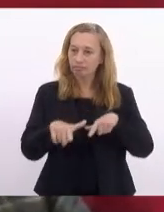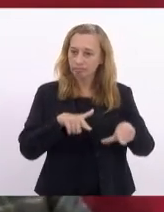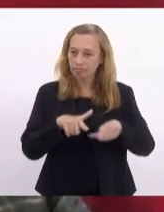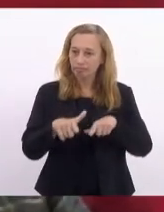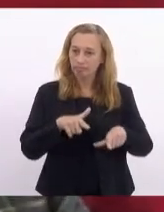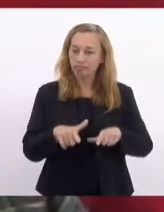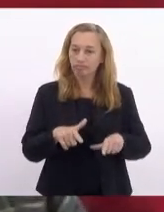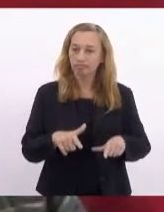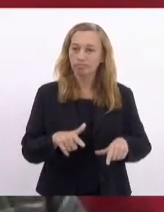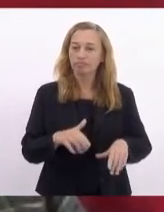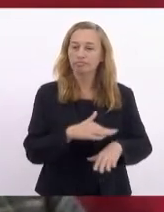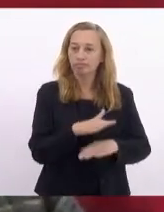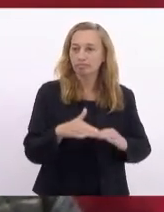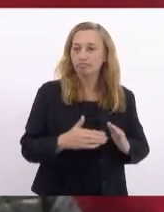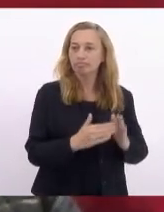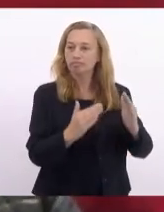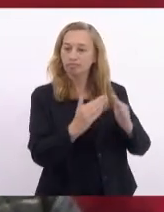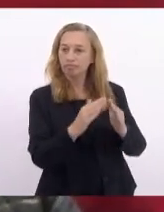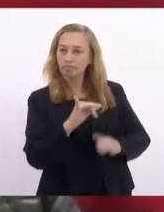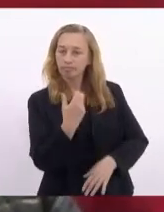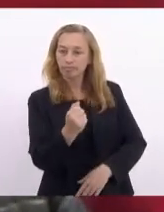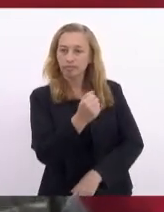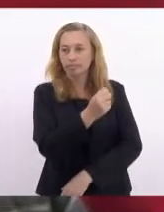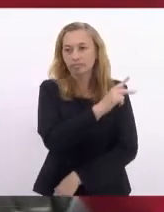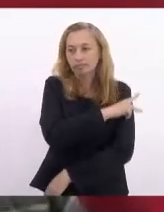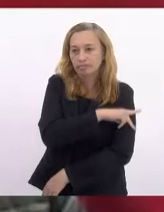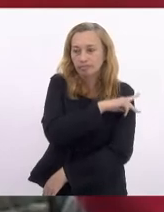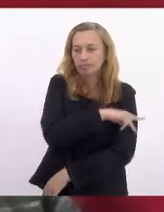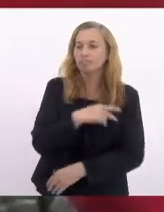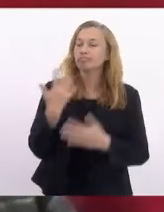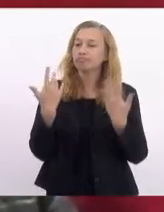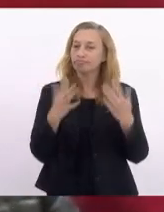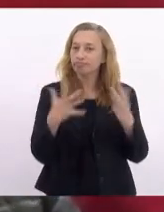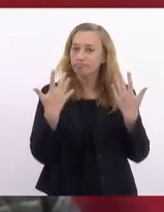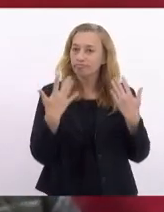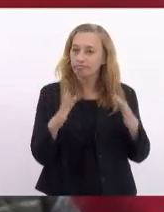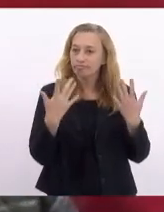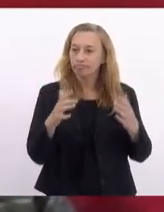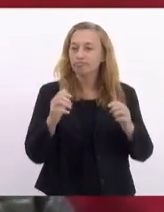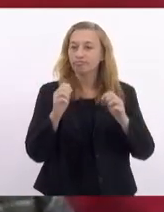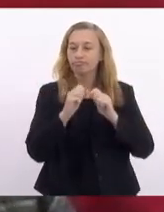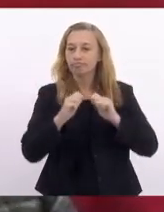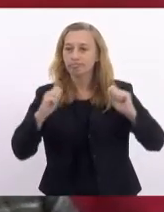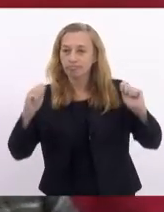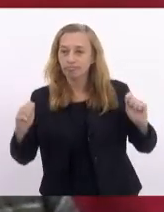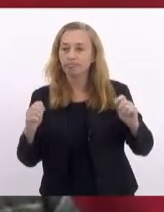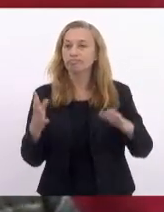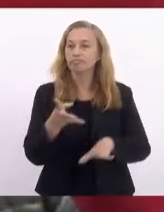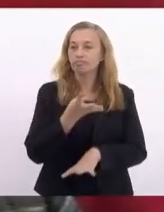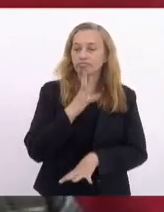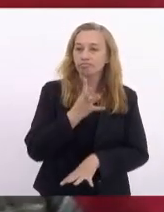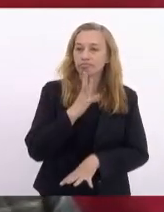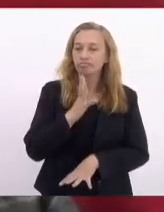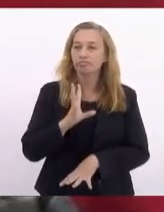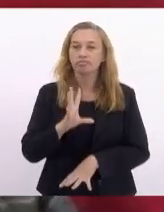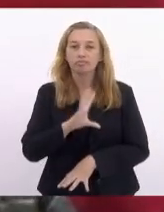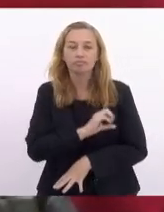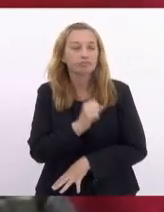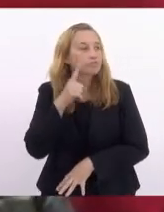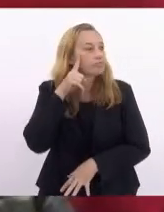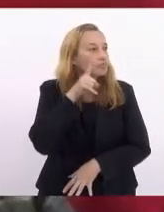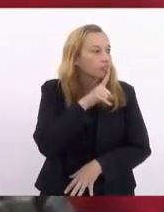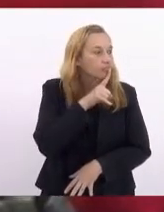dos moradores da ilha de Paquetá, saudar aqui, né, a associação conhecida como A Morena,